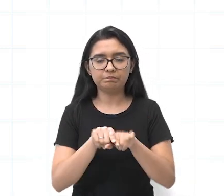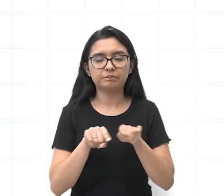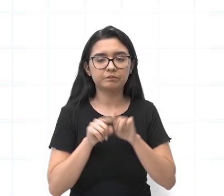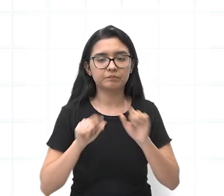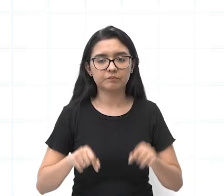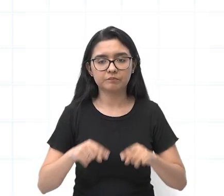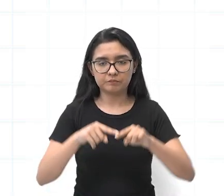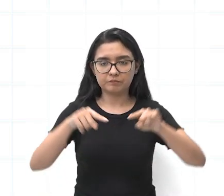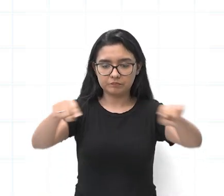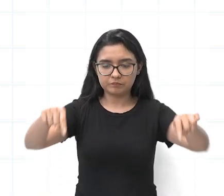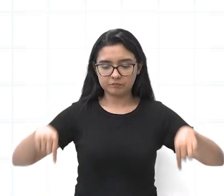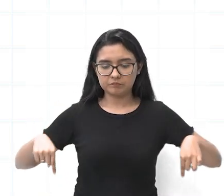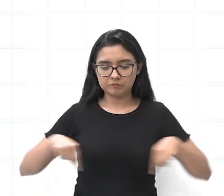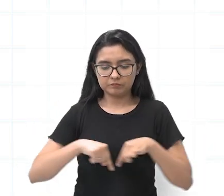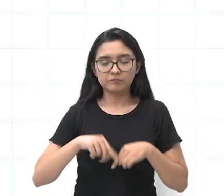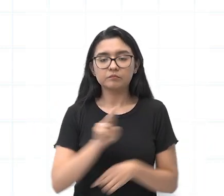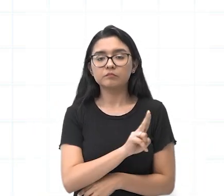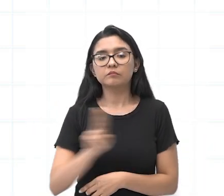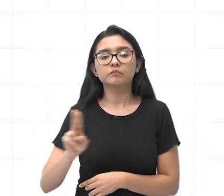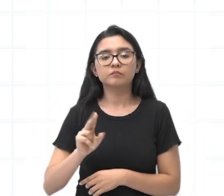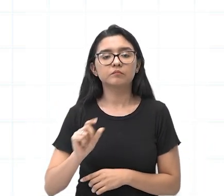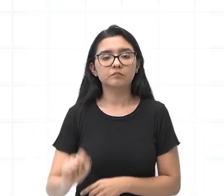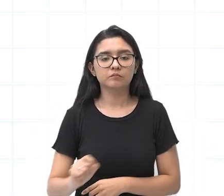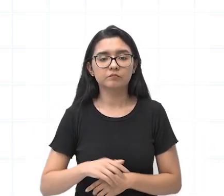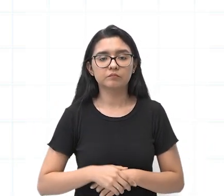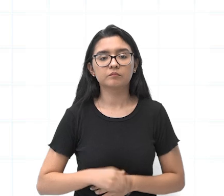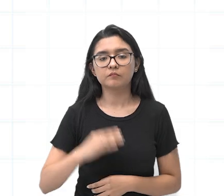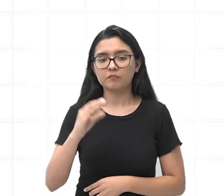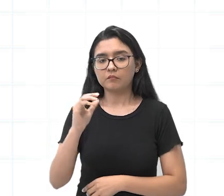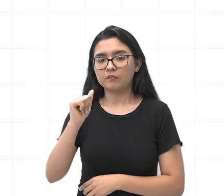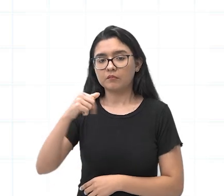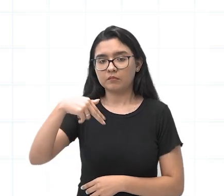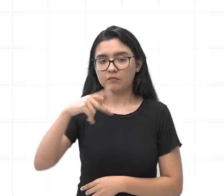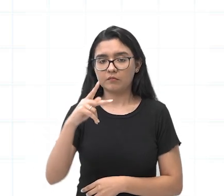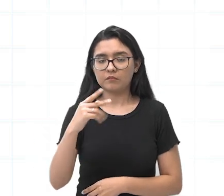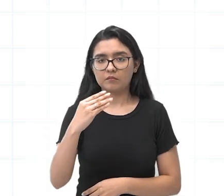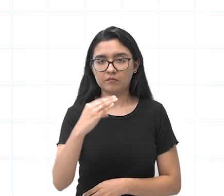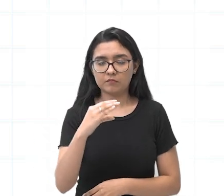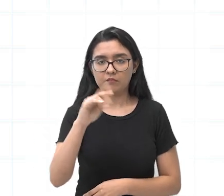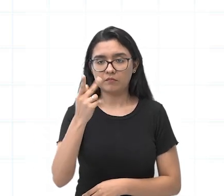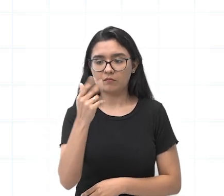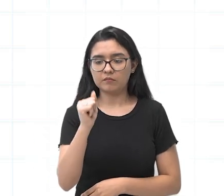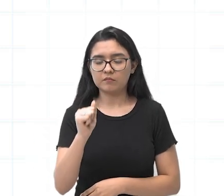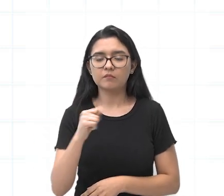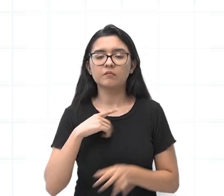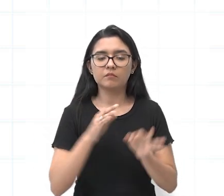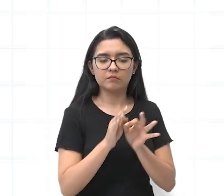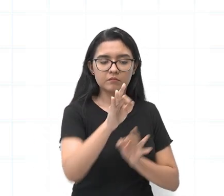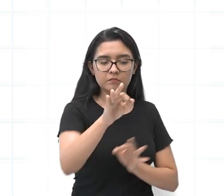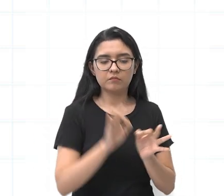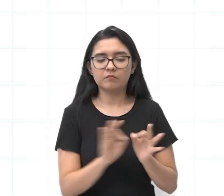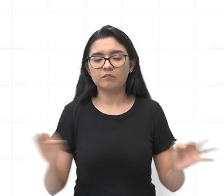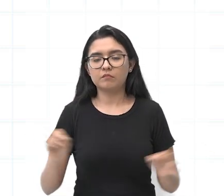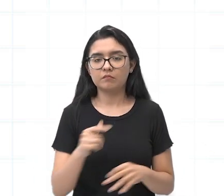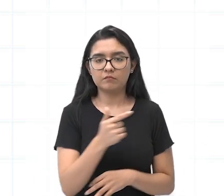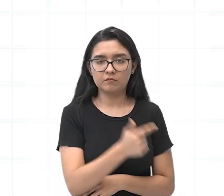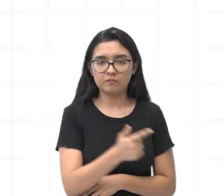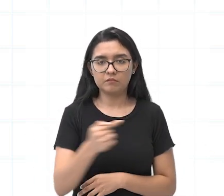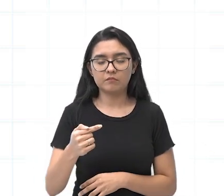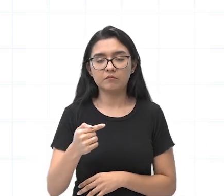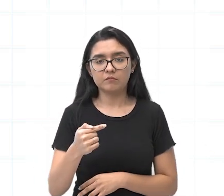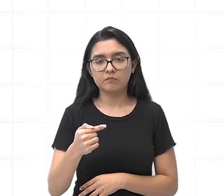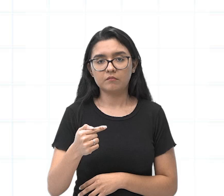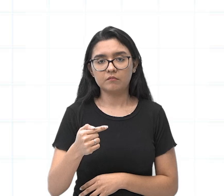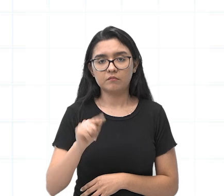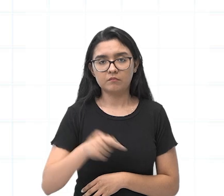campos onde o jogo acontece, eles são nomeados de cancha, ok? E as suas medidas, elas têm cerca de 27,5